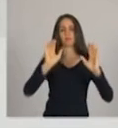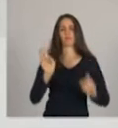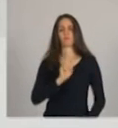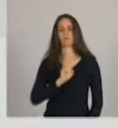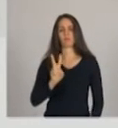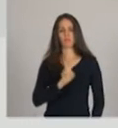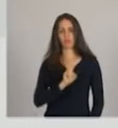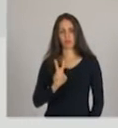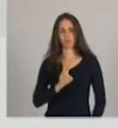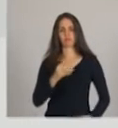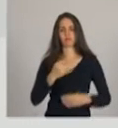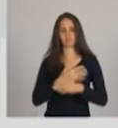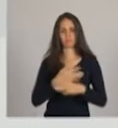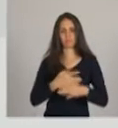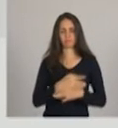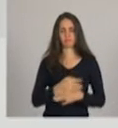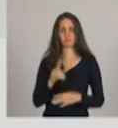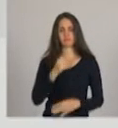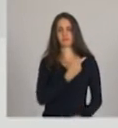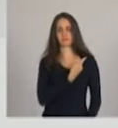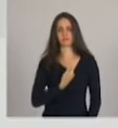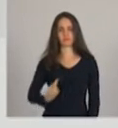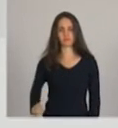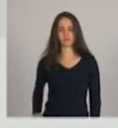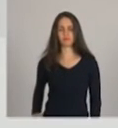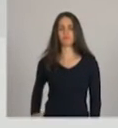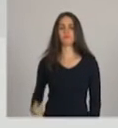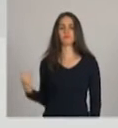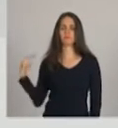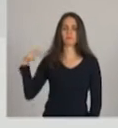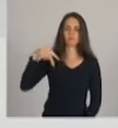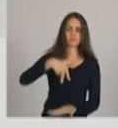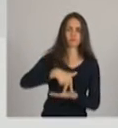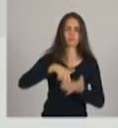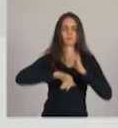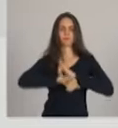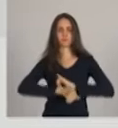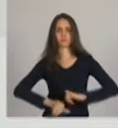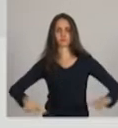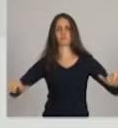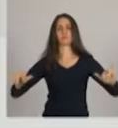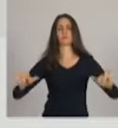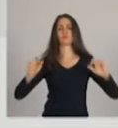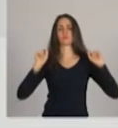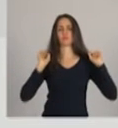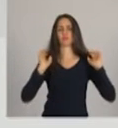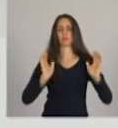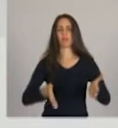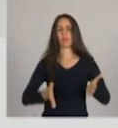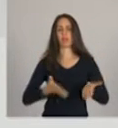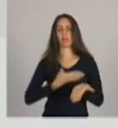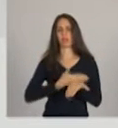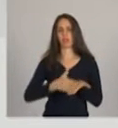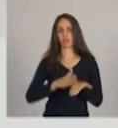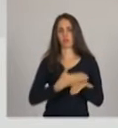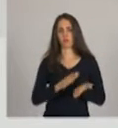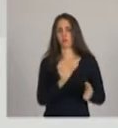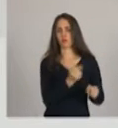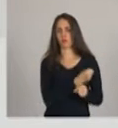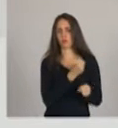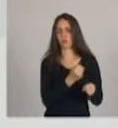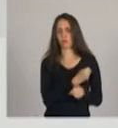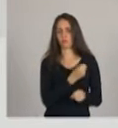Santense, e o governador anunciou no dia já o início de